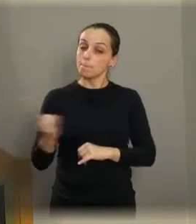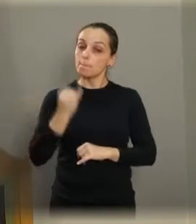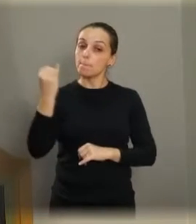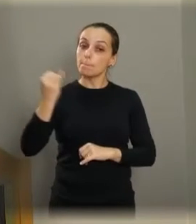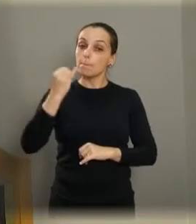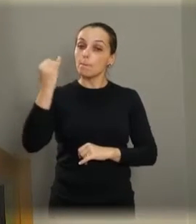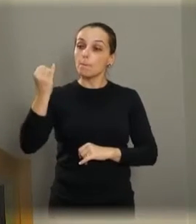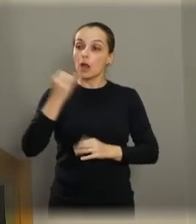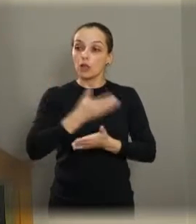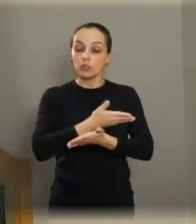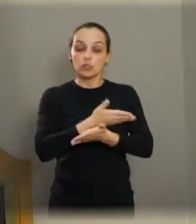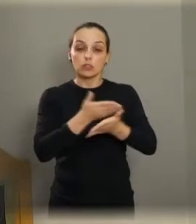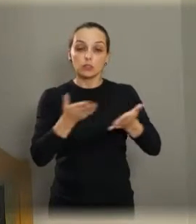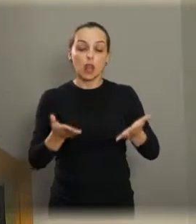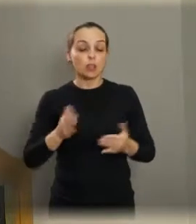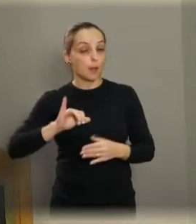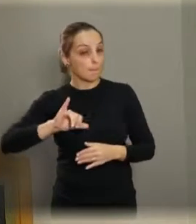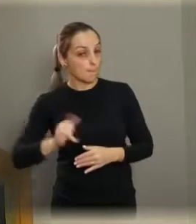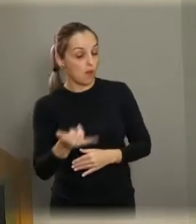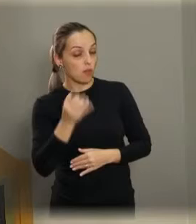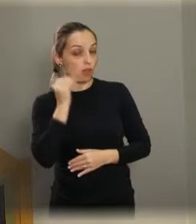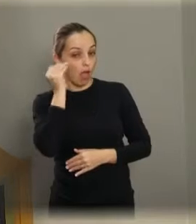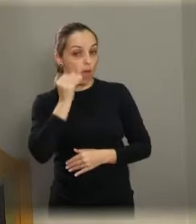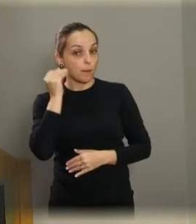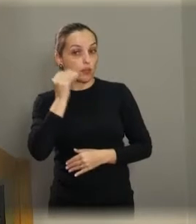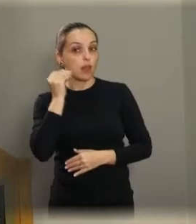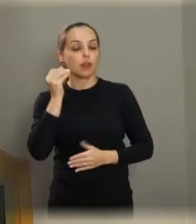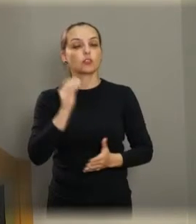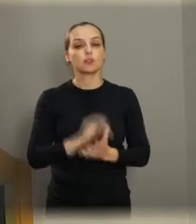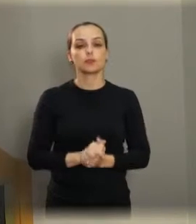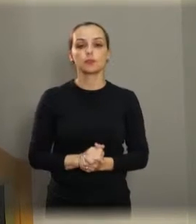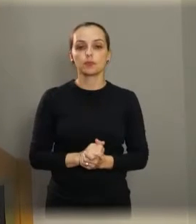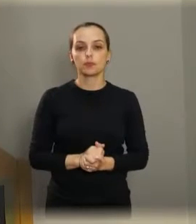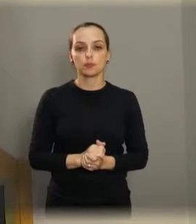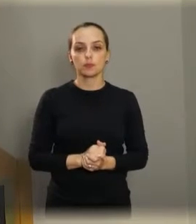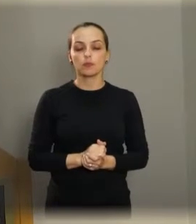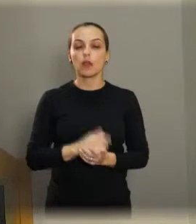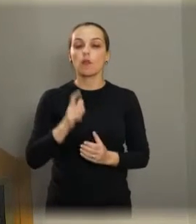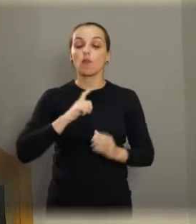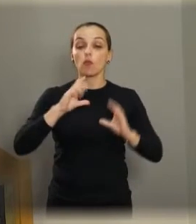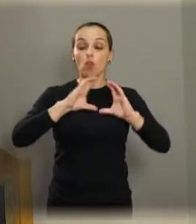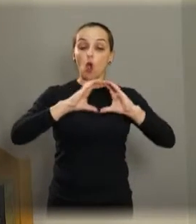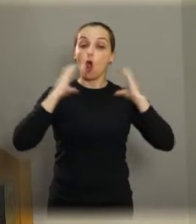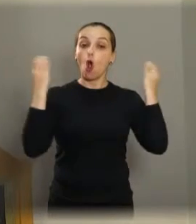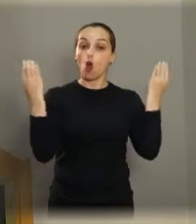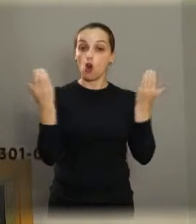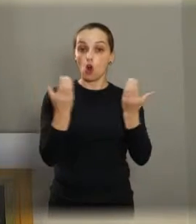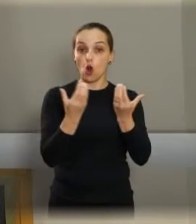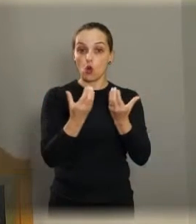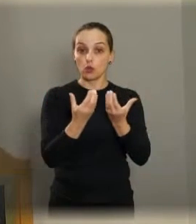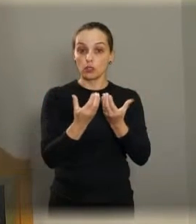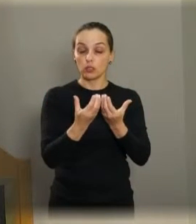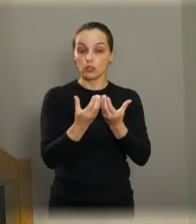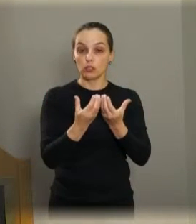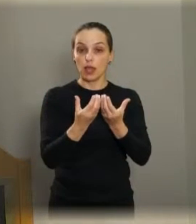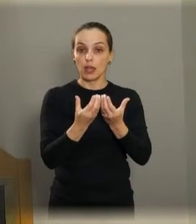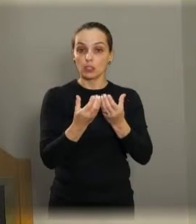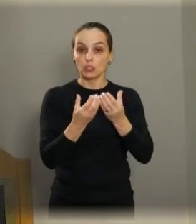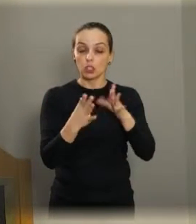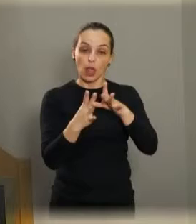população aproveitar essas oportunidades nós vamos ter o Congresso Internacional de democracia